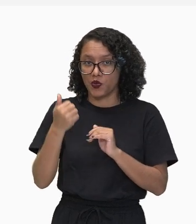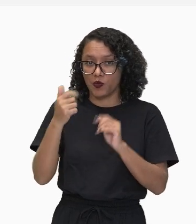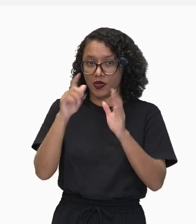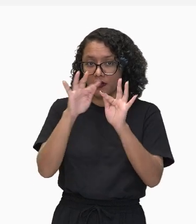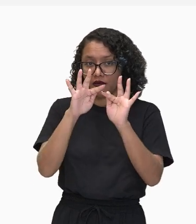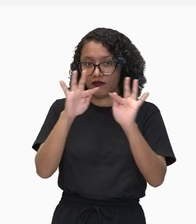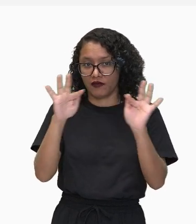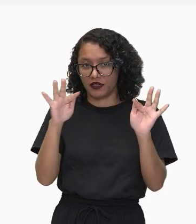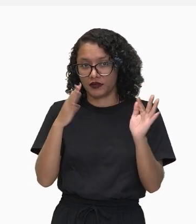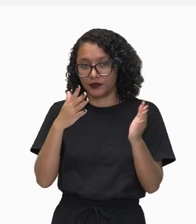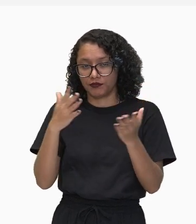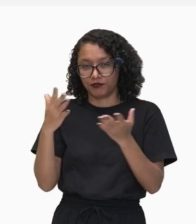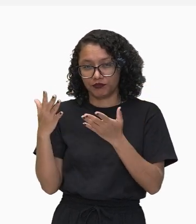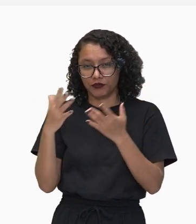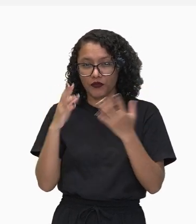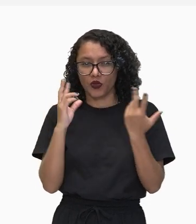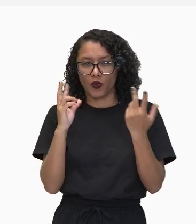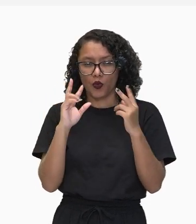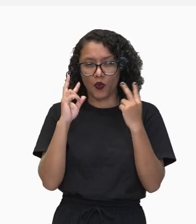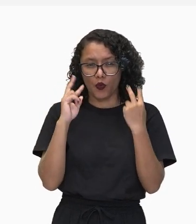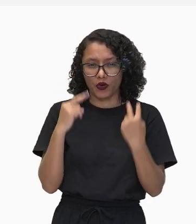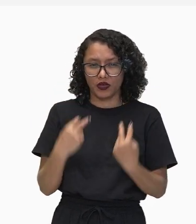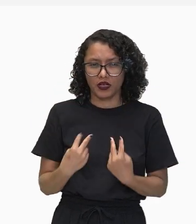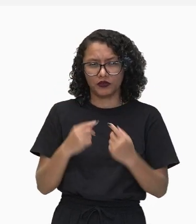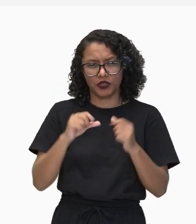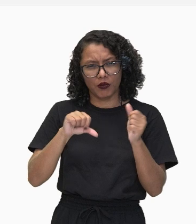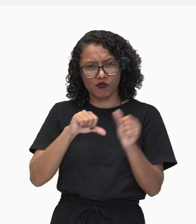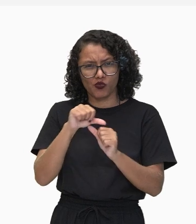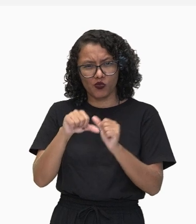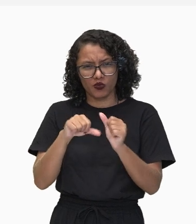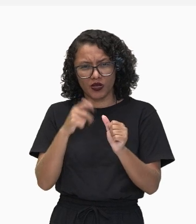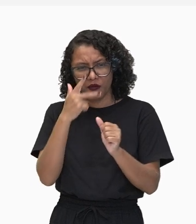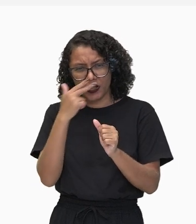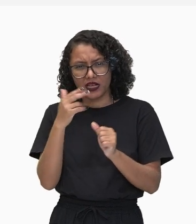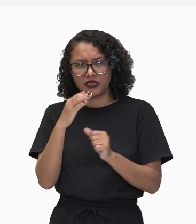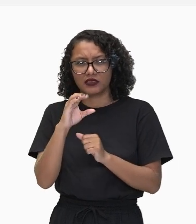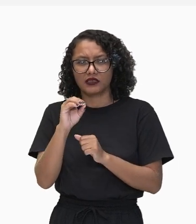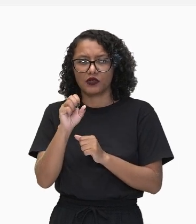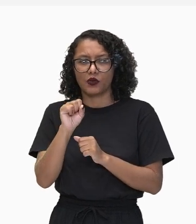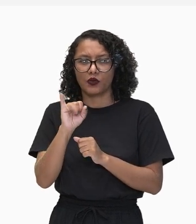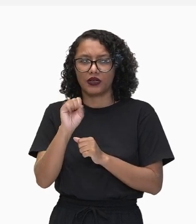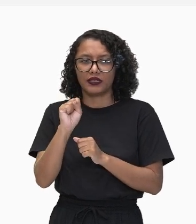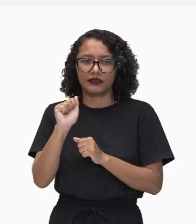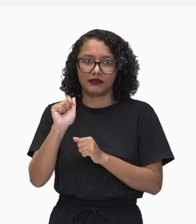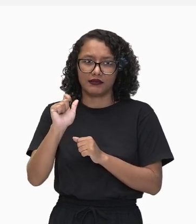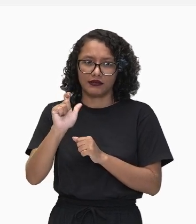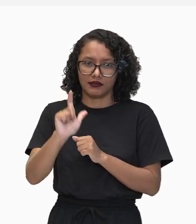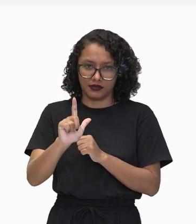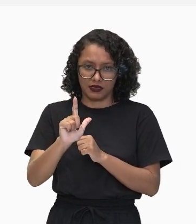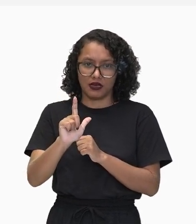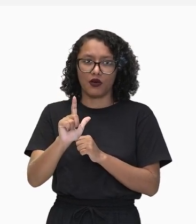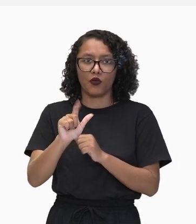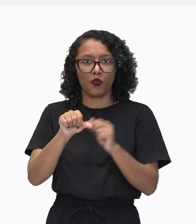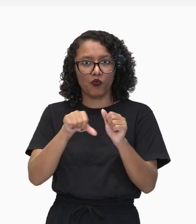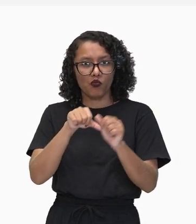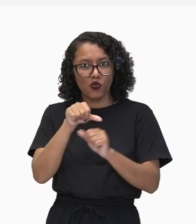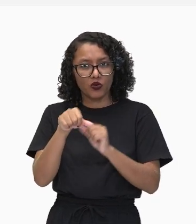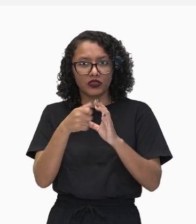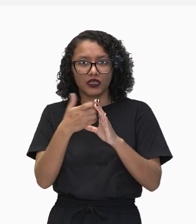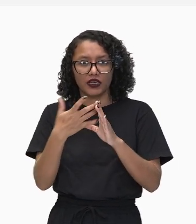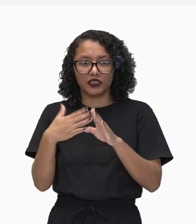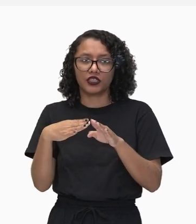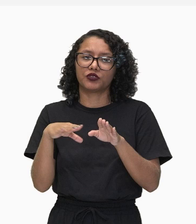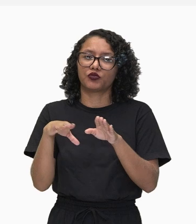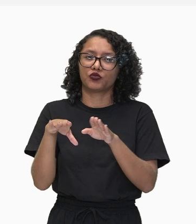coisal, corrompem-se nele os veios comuns do entendimento. Um subtexto se aloja,